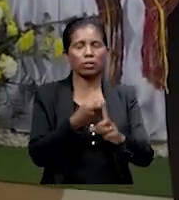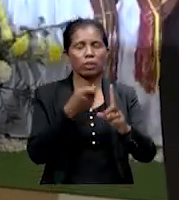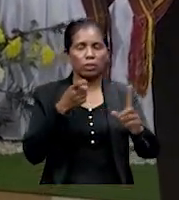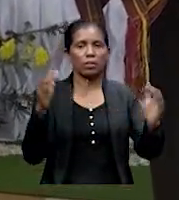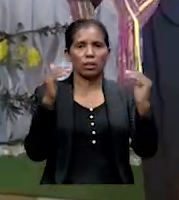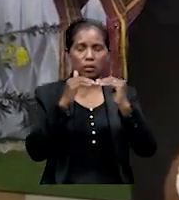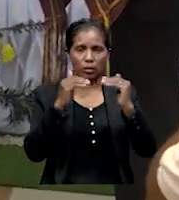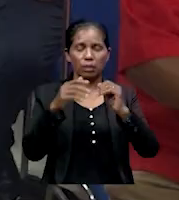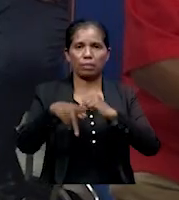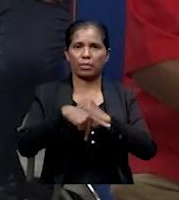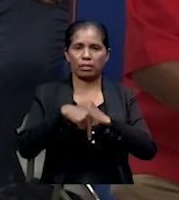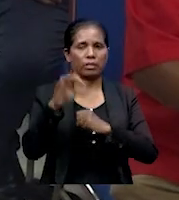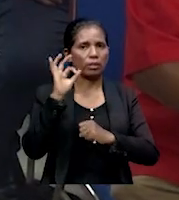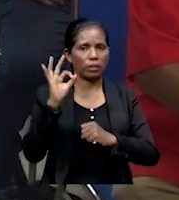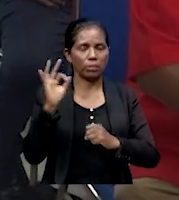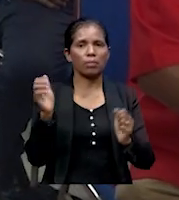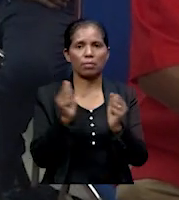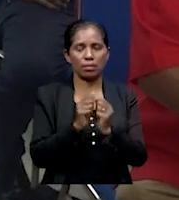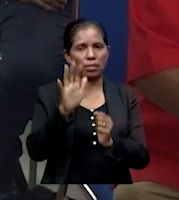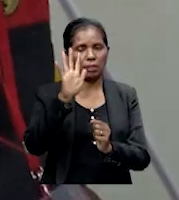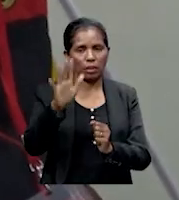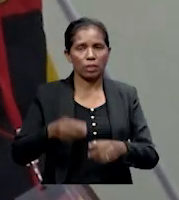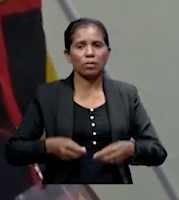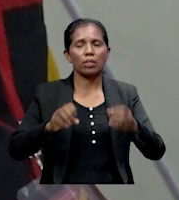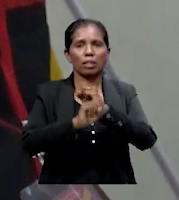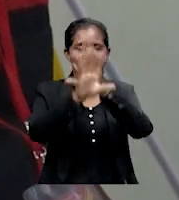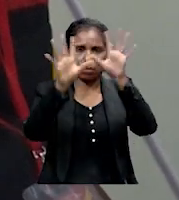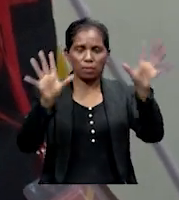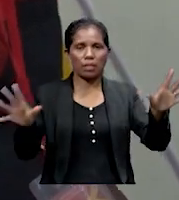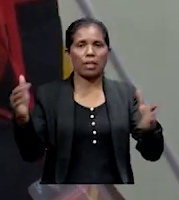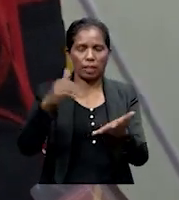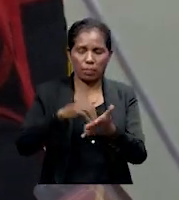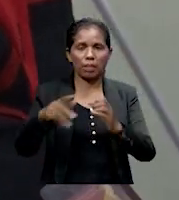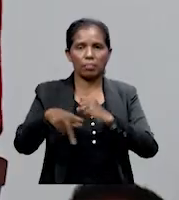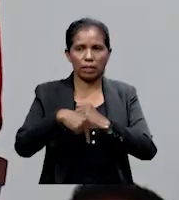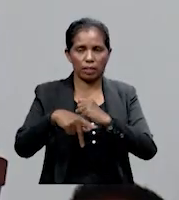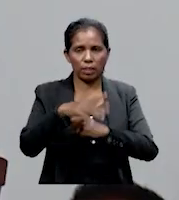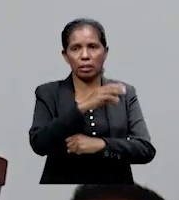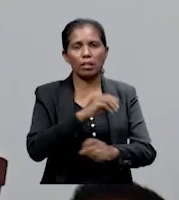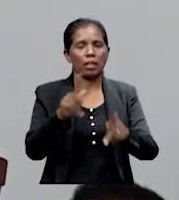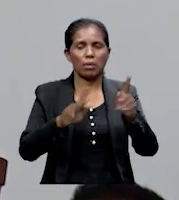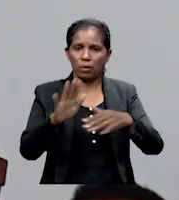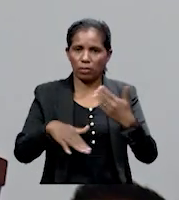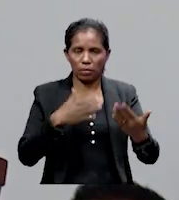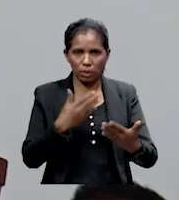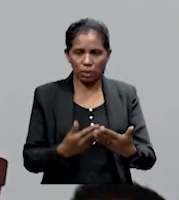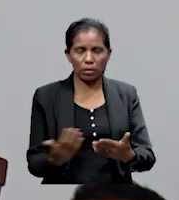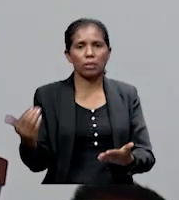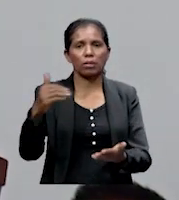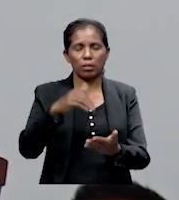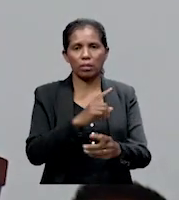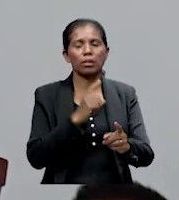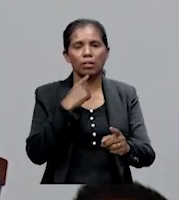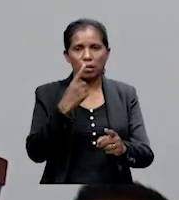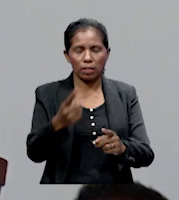Congresso partido Fretelin Badalimane, atfona Roman Filfaliba partido, liu-liu quadros militantes no simpatizante Sira, podi consolida na